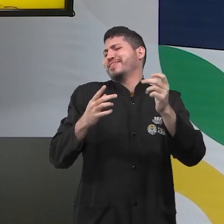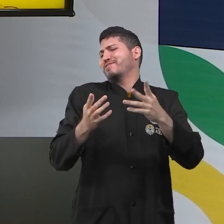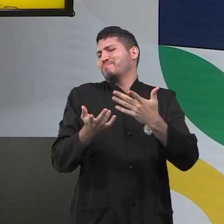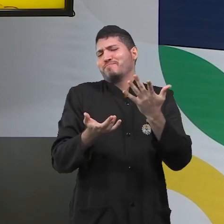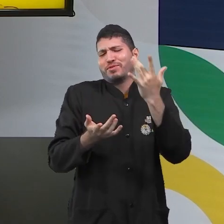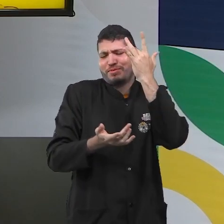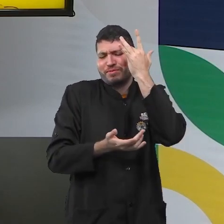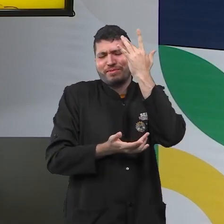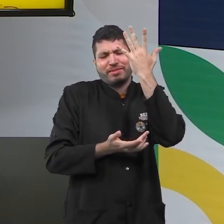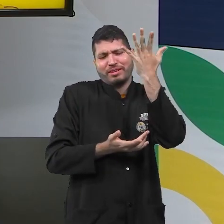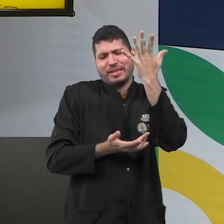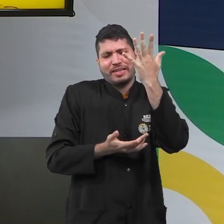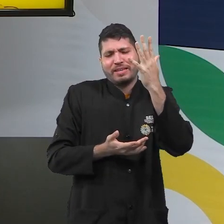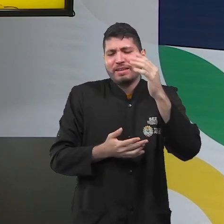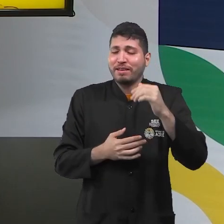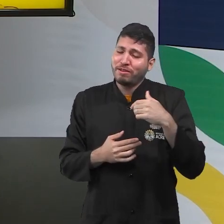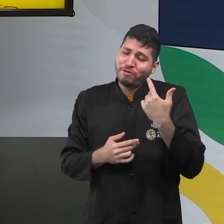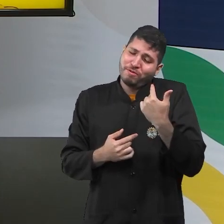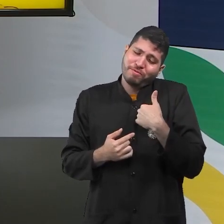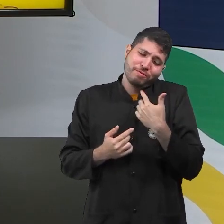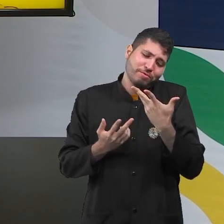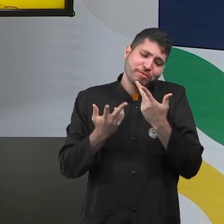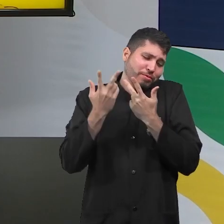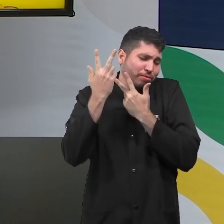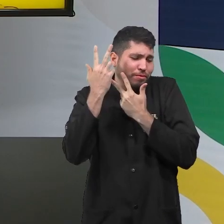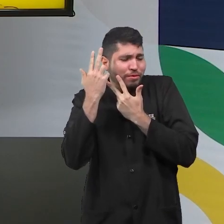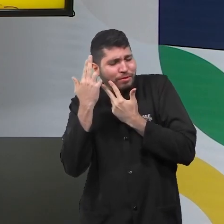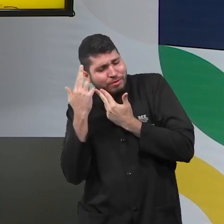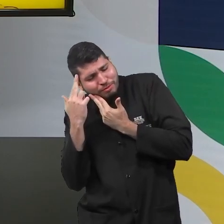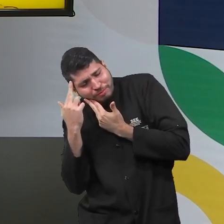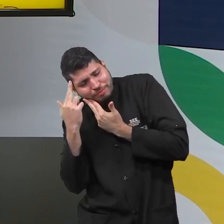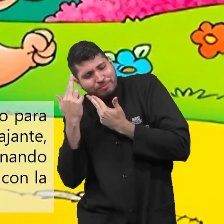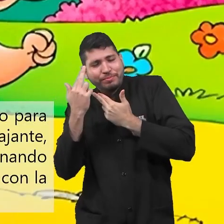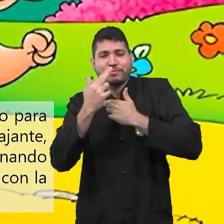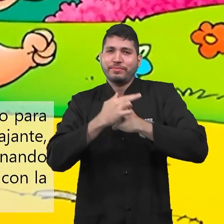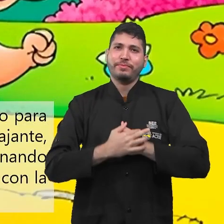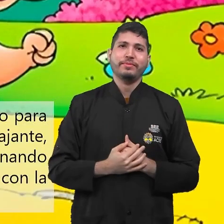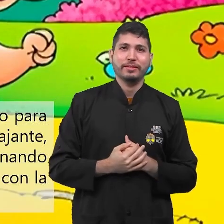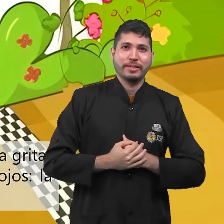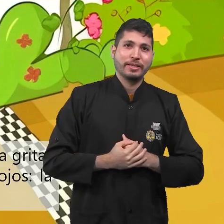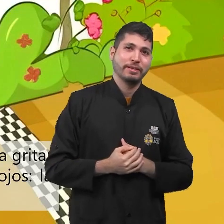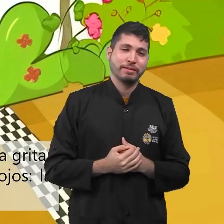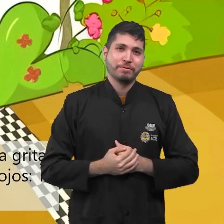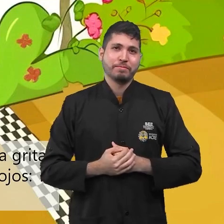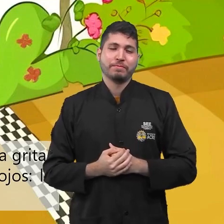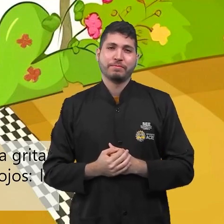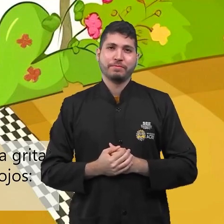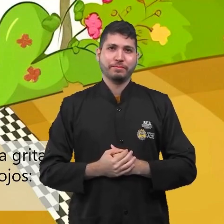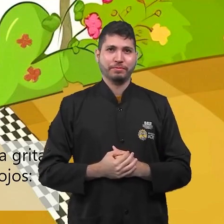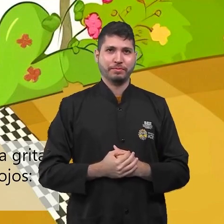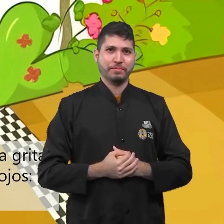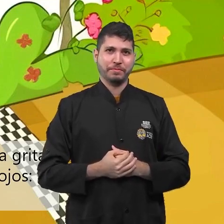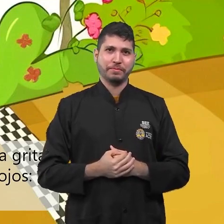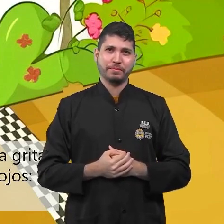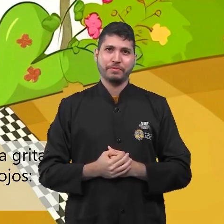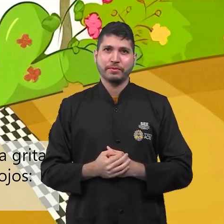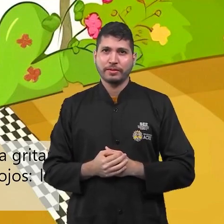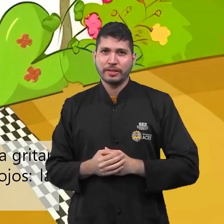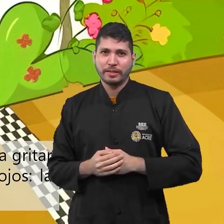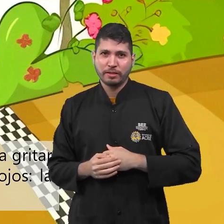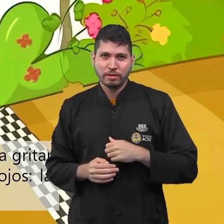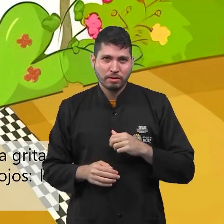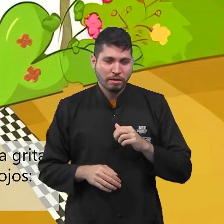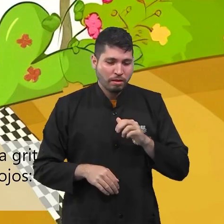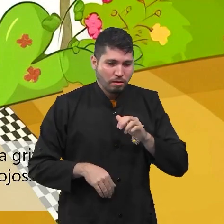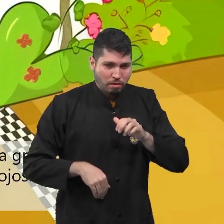nunca. Ou seja, daria tempo para ela dormir, acordar e ainda ia ganhar. A continuação, quando a tortuga se secou